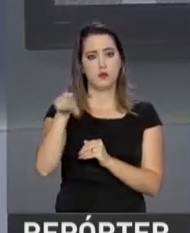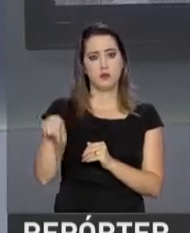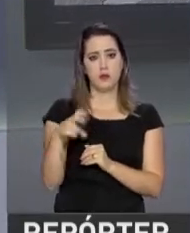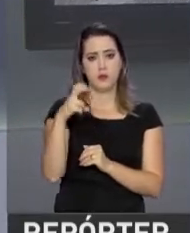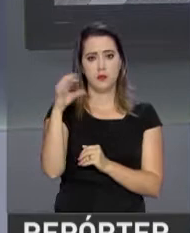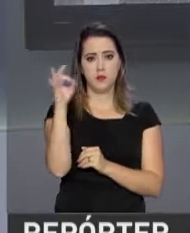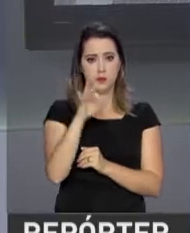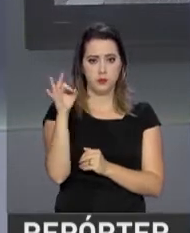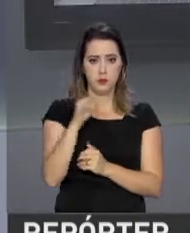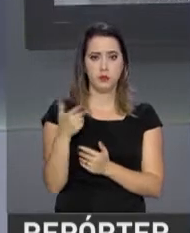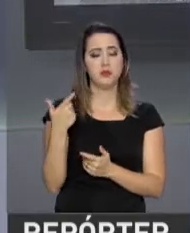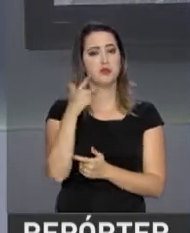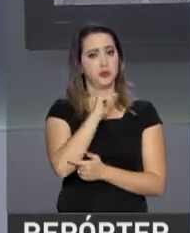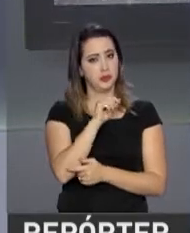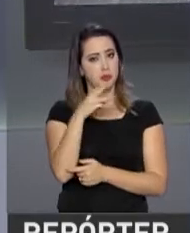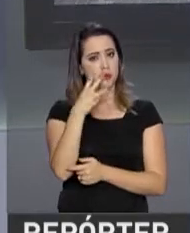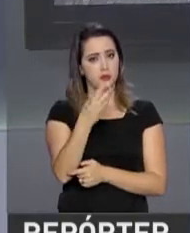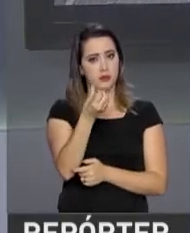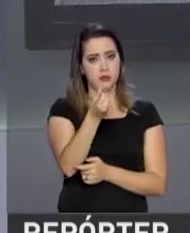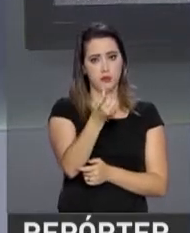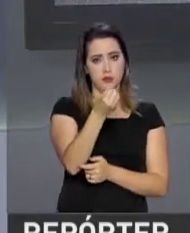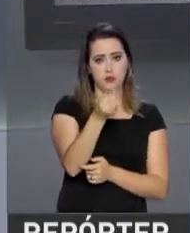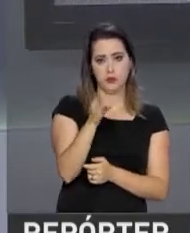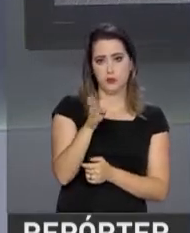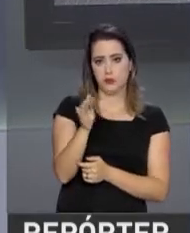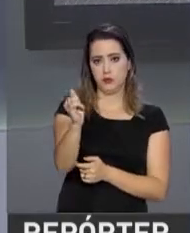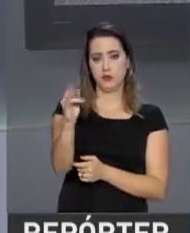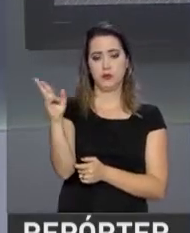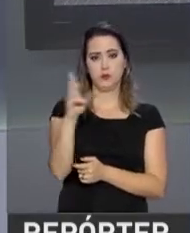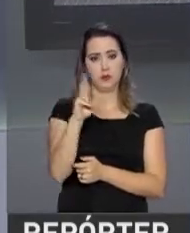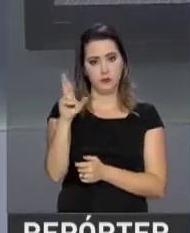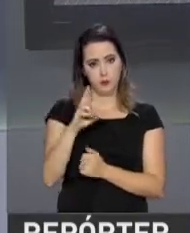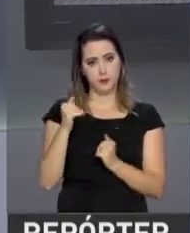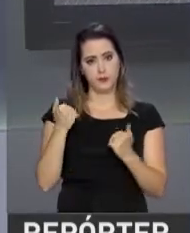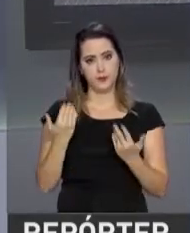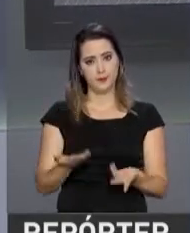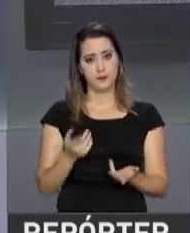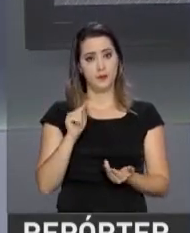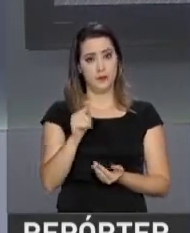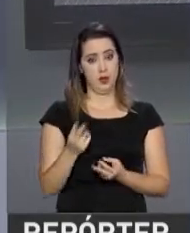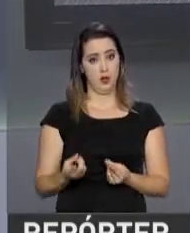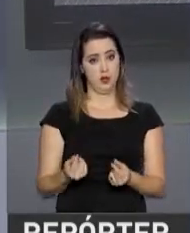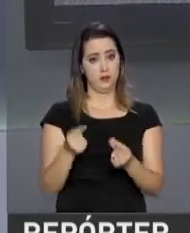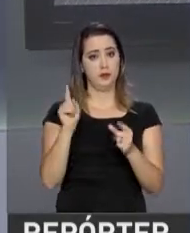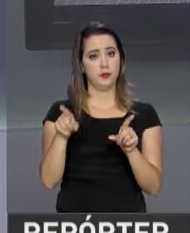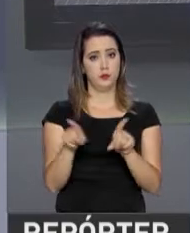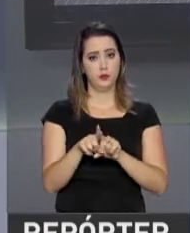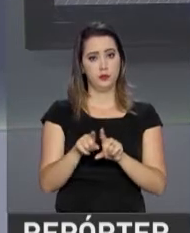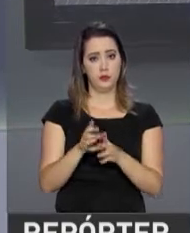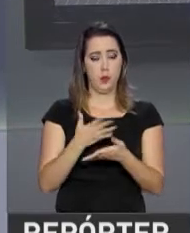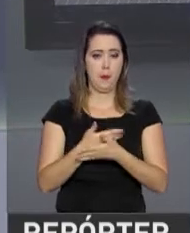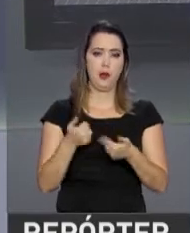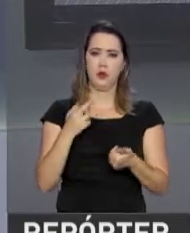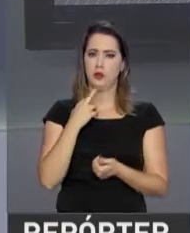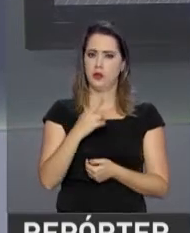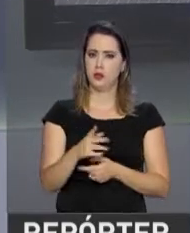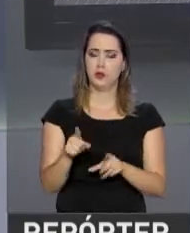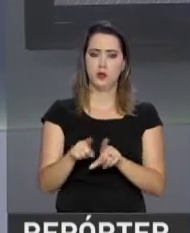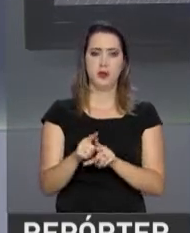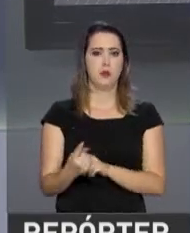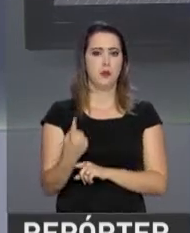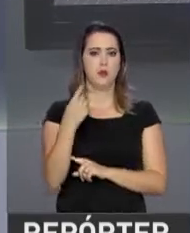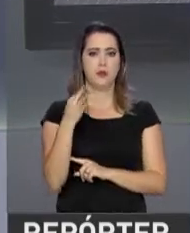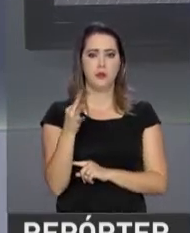de 8,5% e chegou a mais de 366 bilhões de reais. Esse é também o melhor resultado